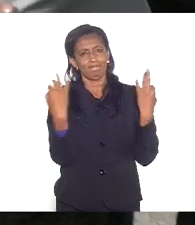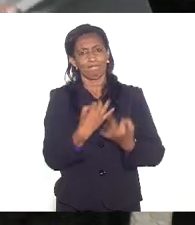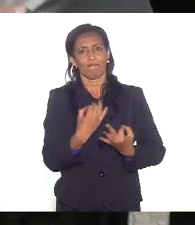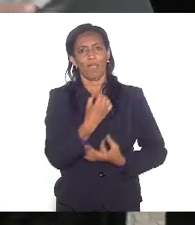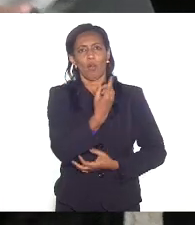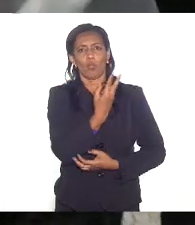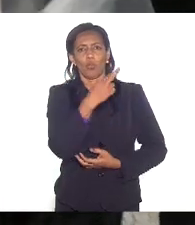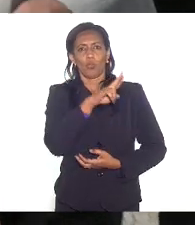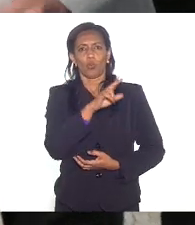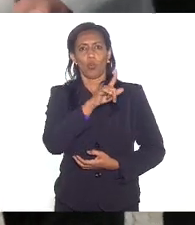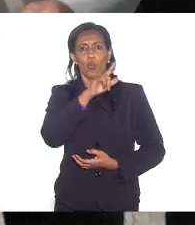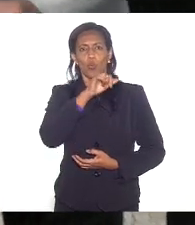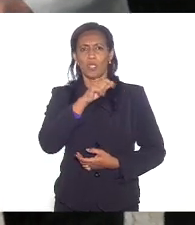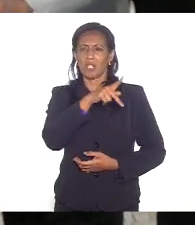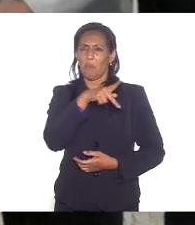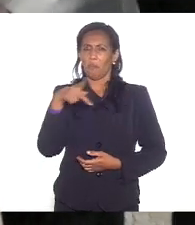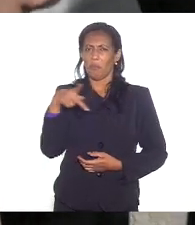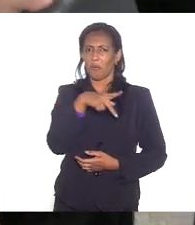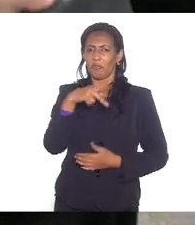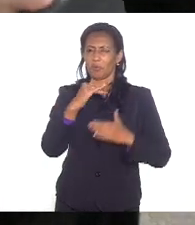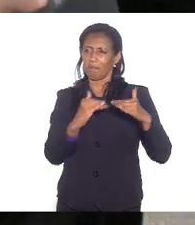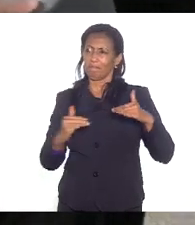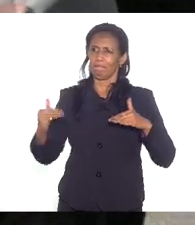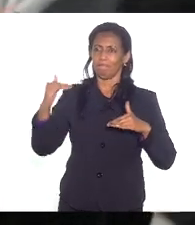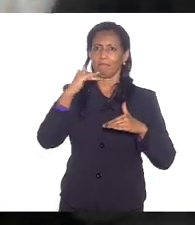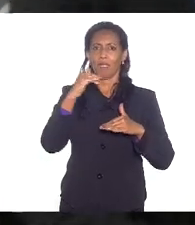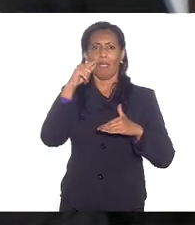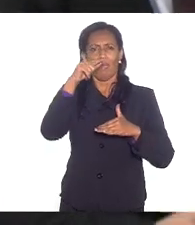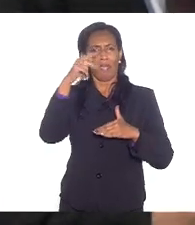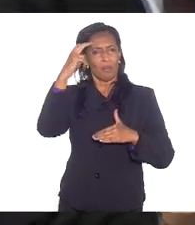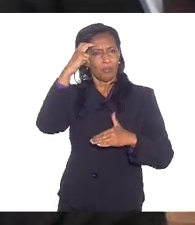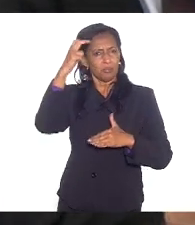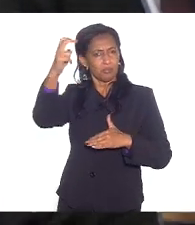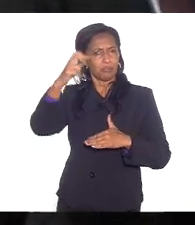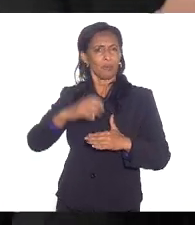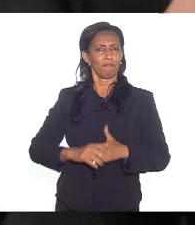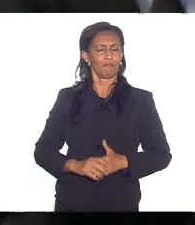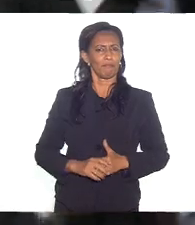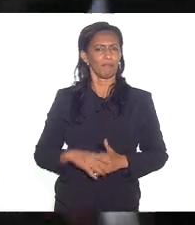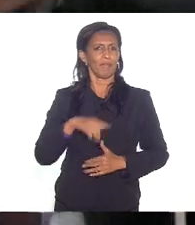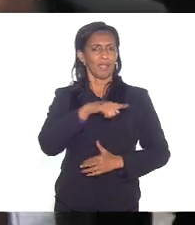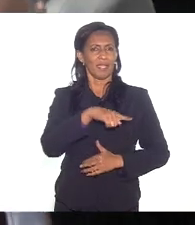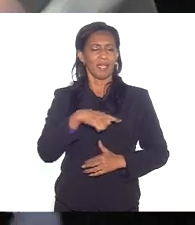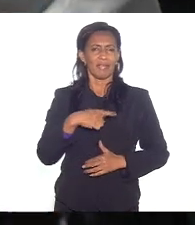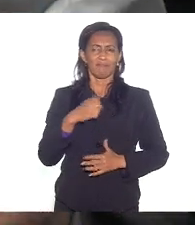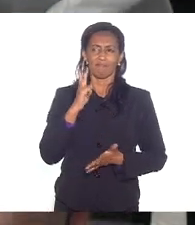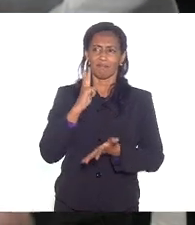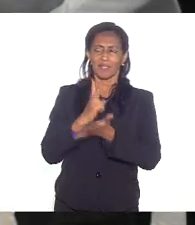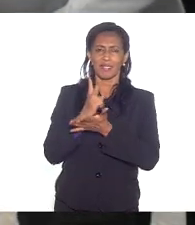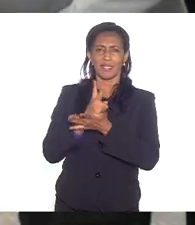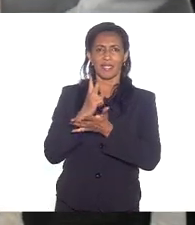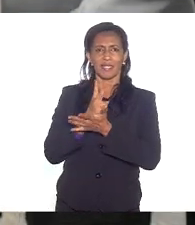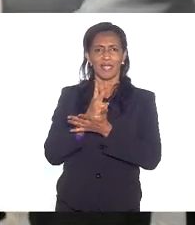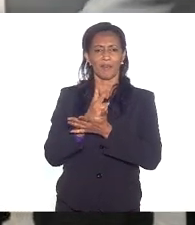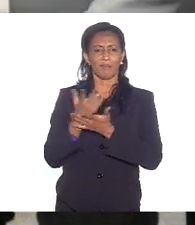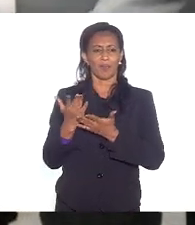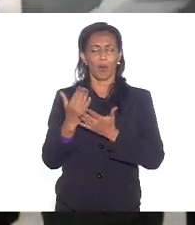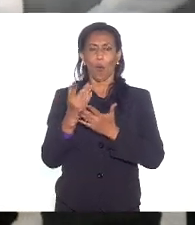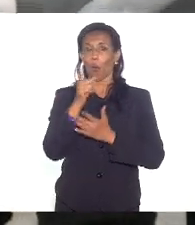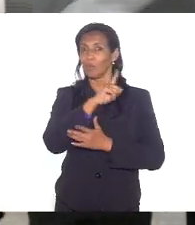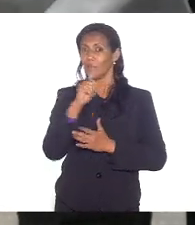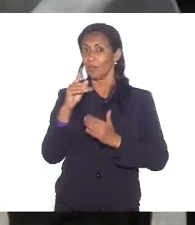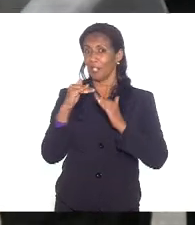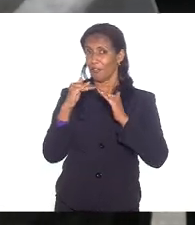Paulo que é um grande professor é uma pessoa do Consenso e é um muita das vezes quando hein não dá parecer